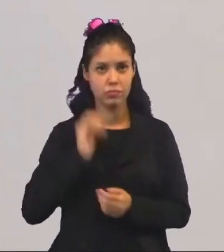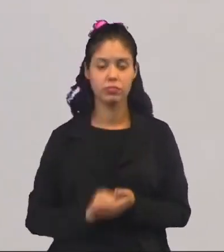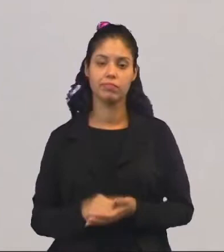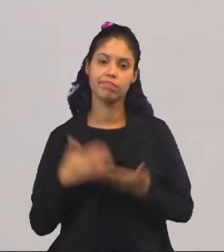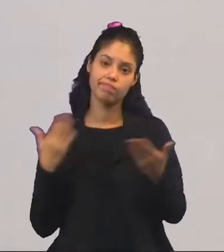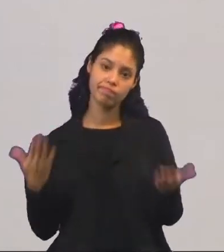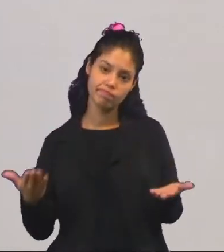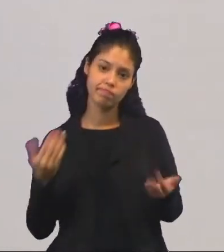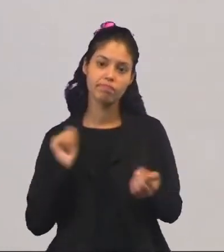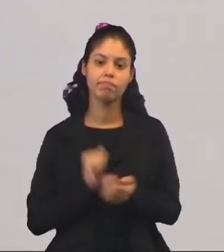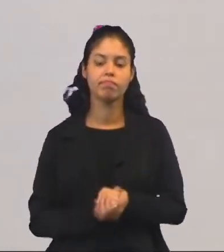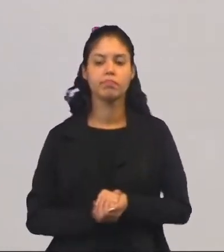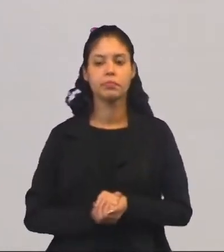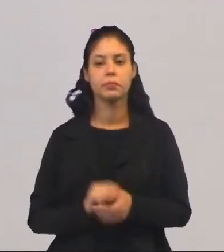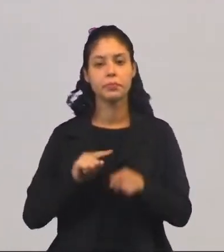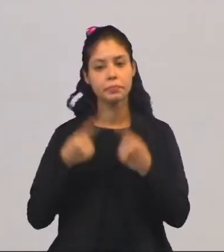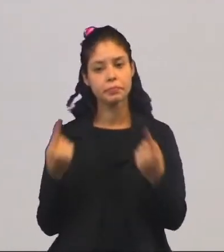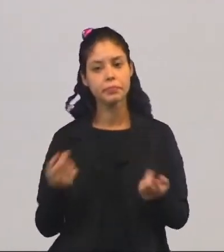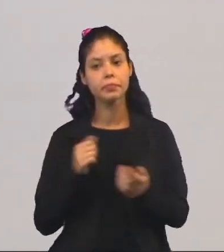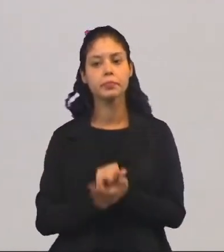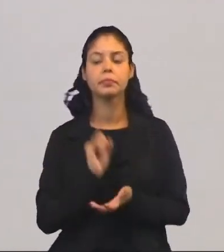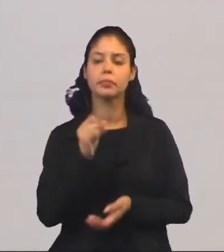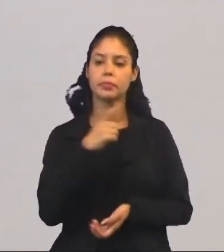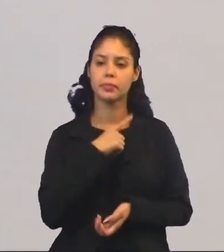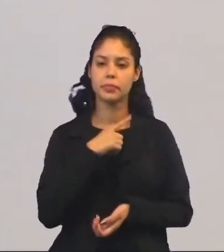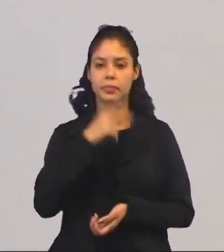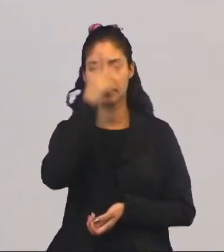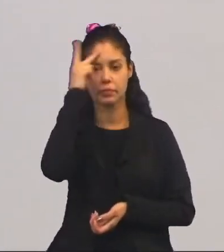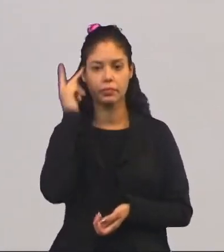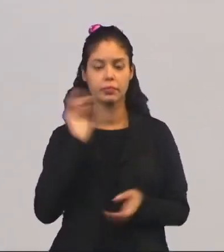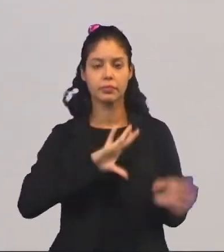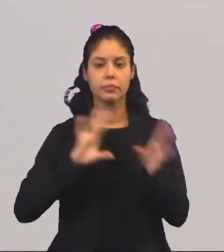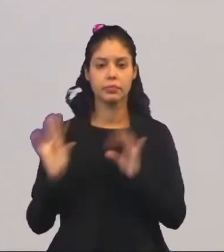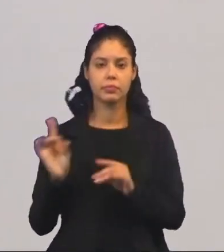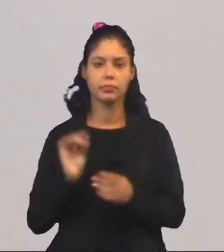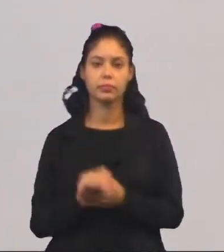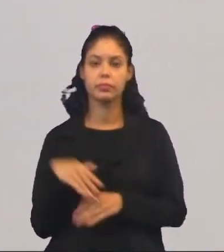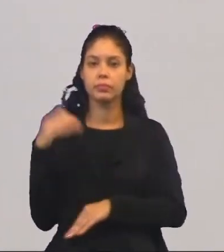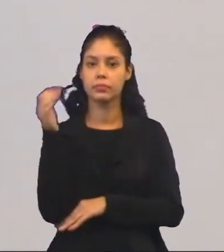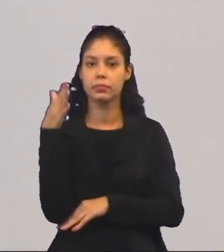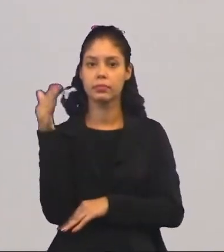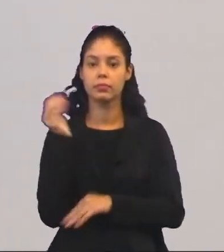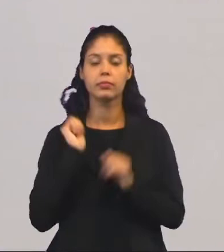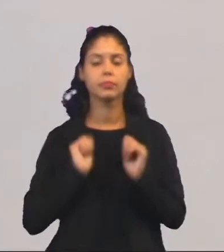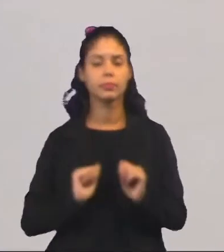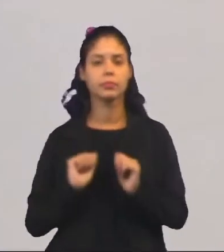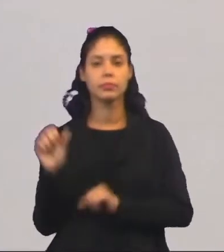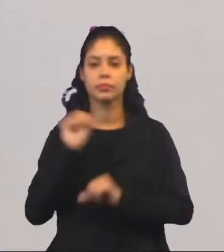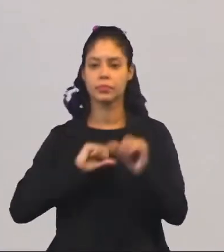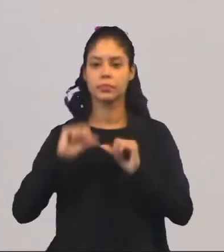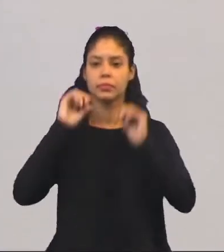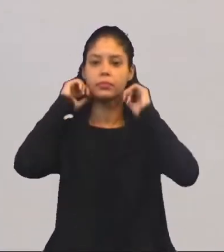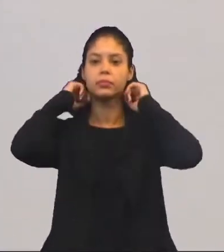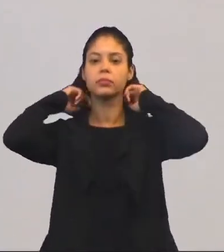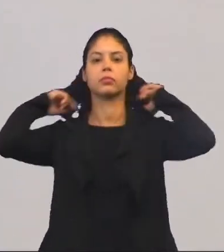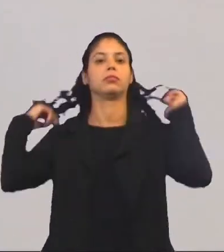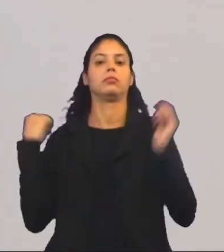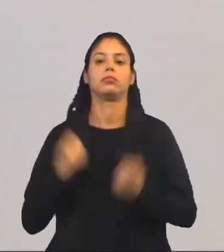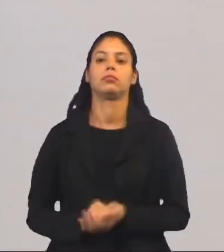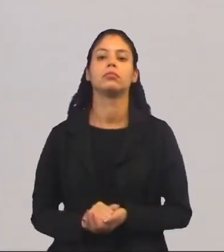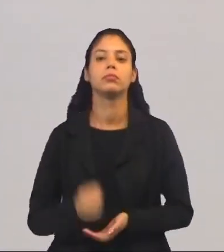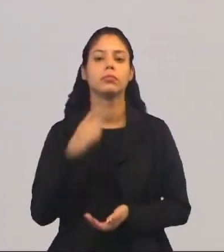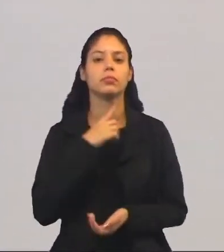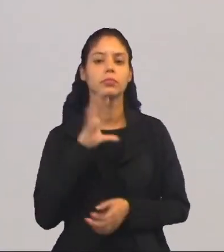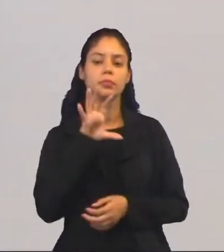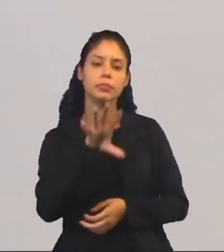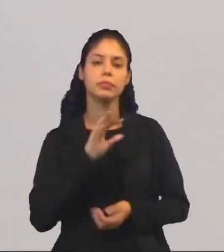conscientização, infelizmente. Mas existem pessoas que já estão levantando essa bandeira para que possa mudar. Então, nós